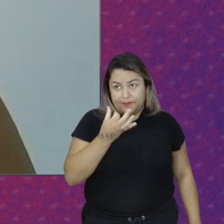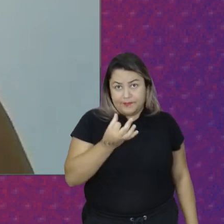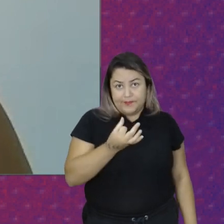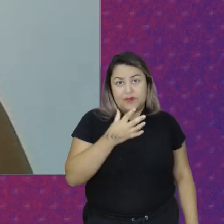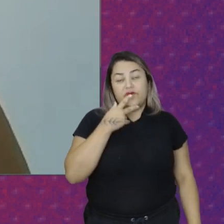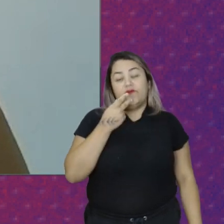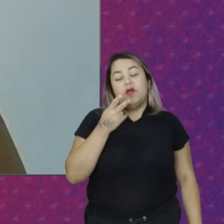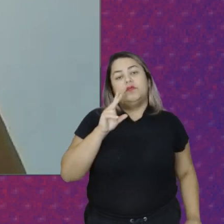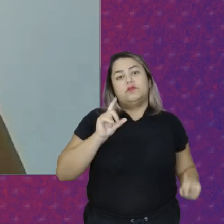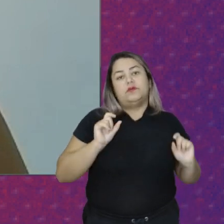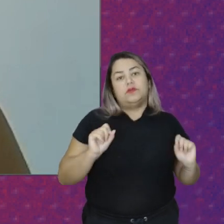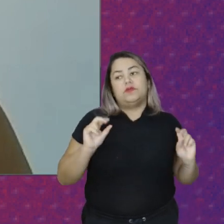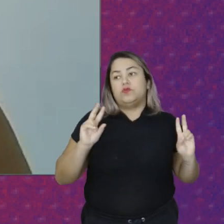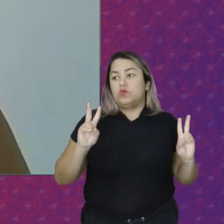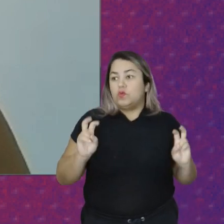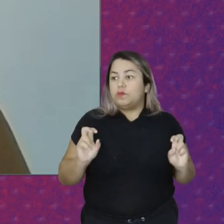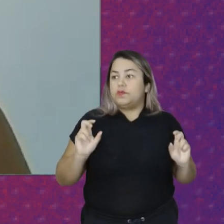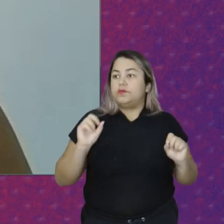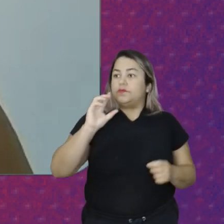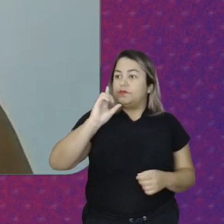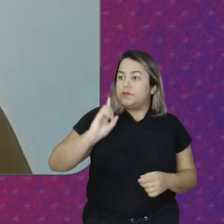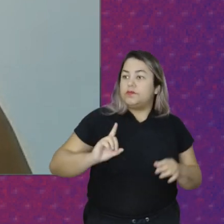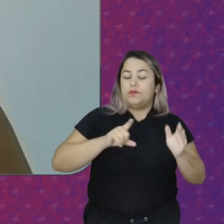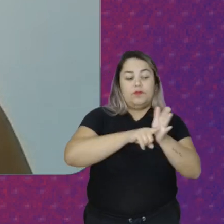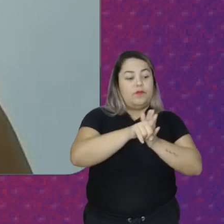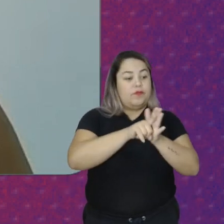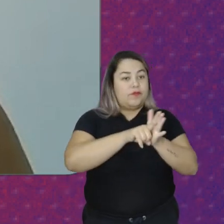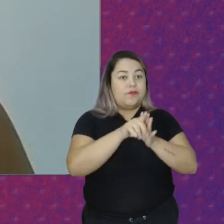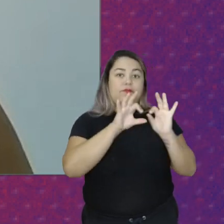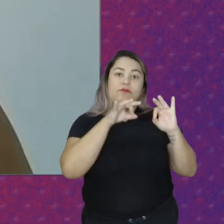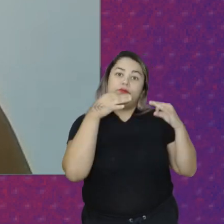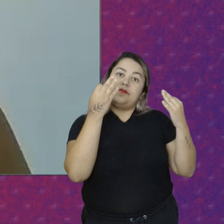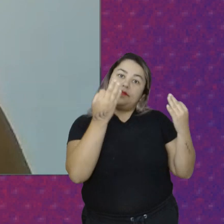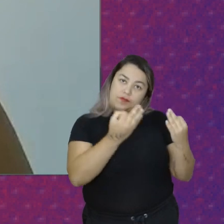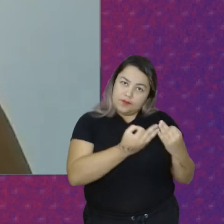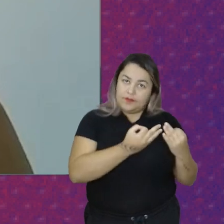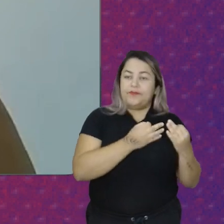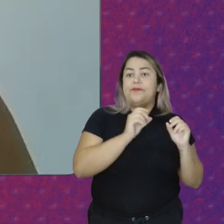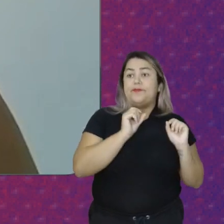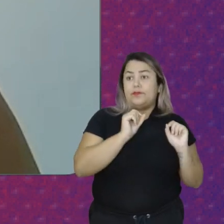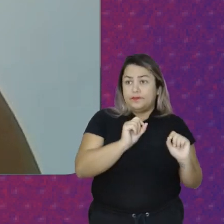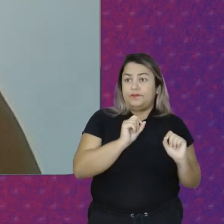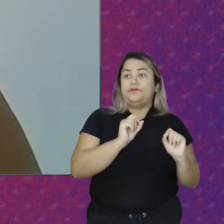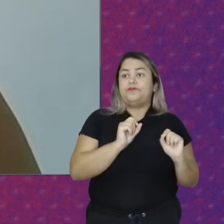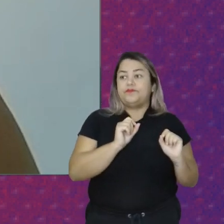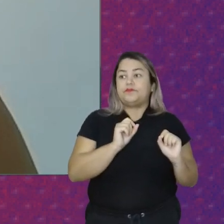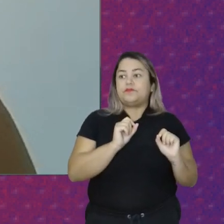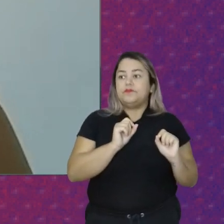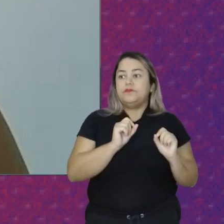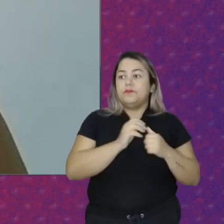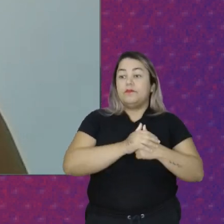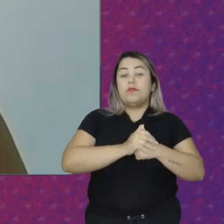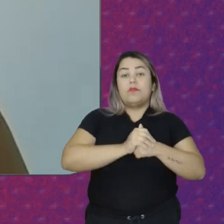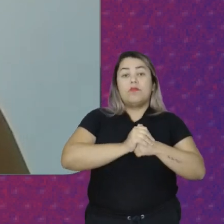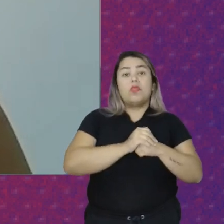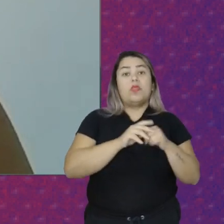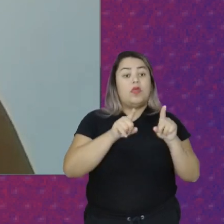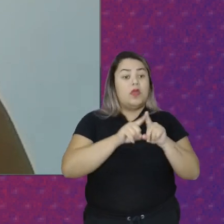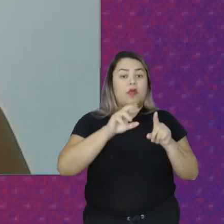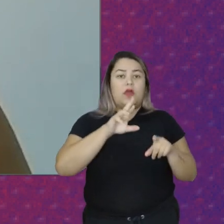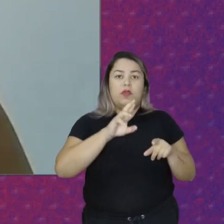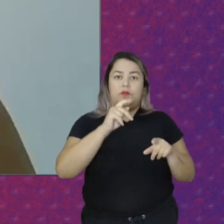fala sobre o direito ao planejamento familiar e reprodutivo, à reprodução